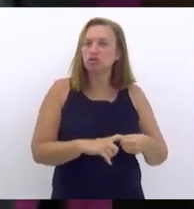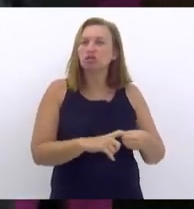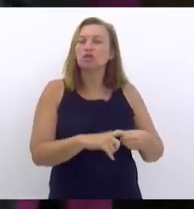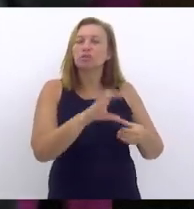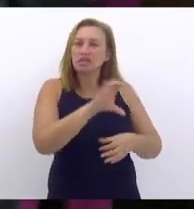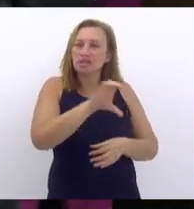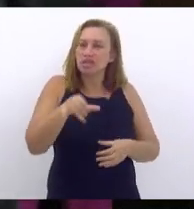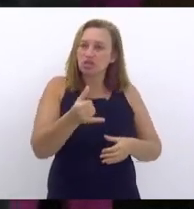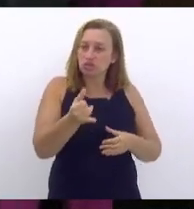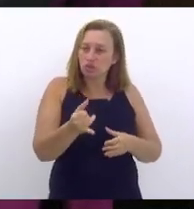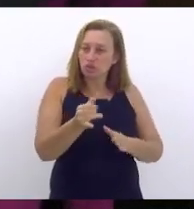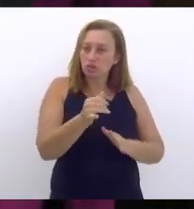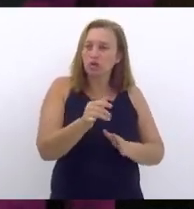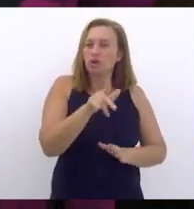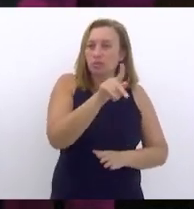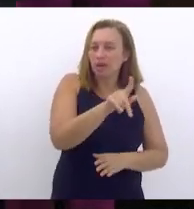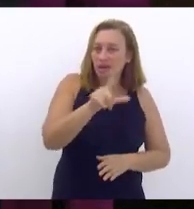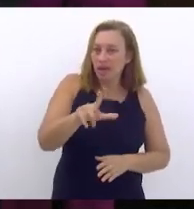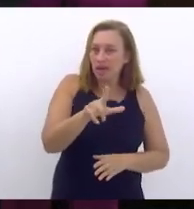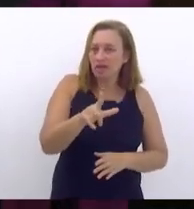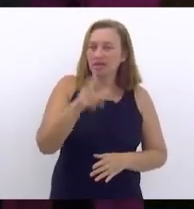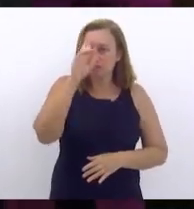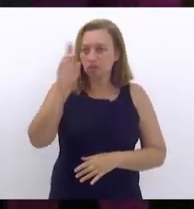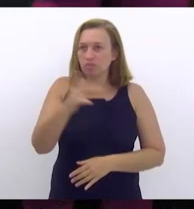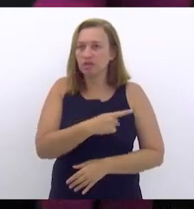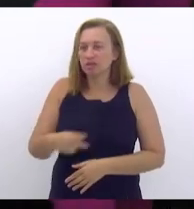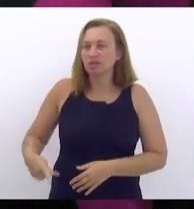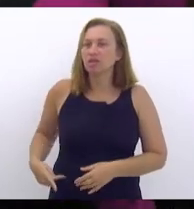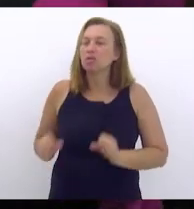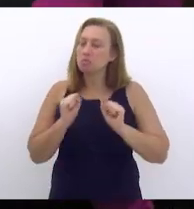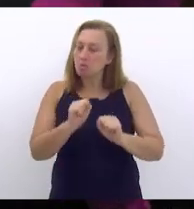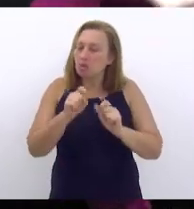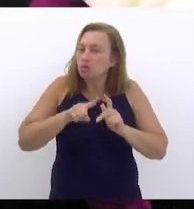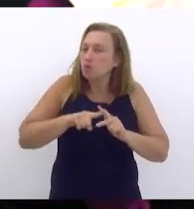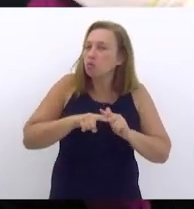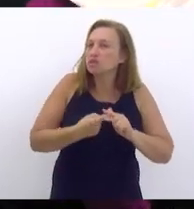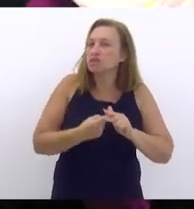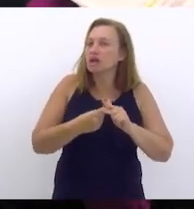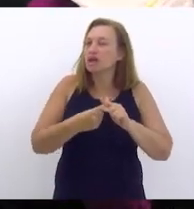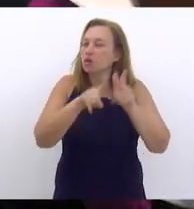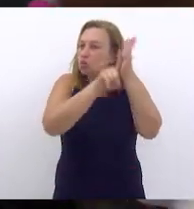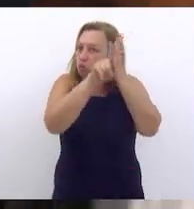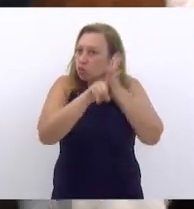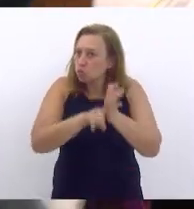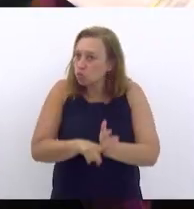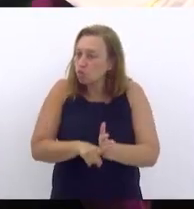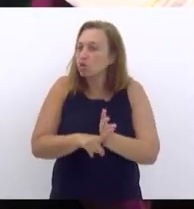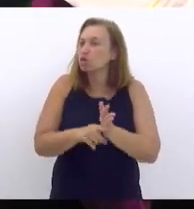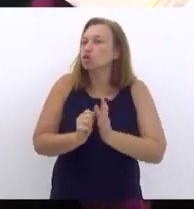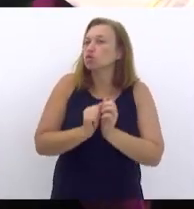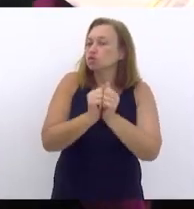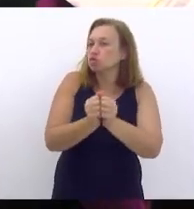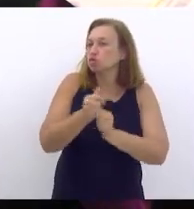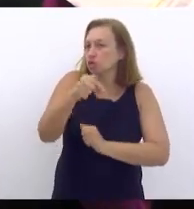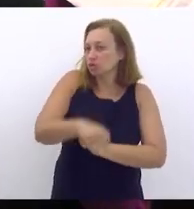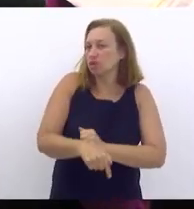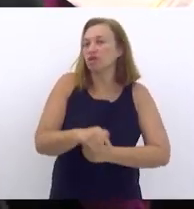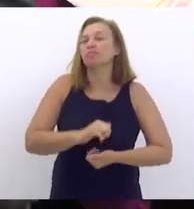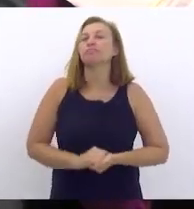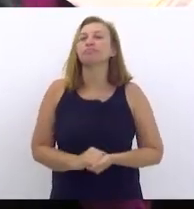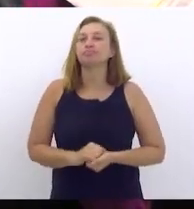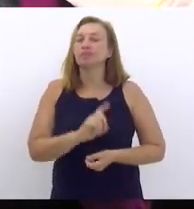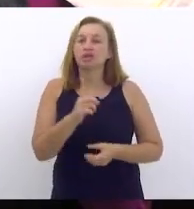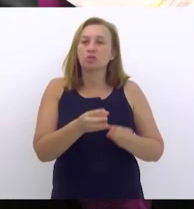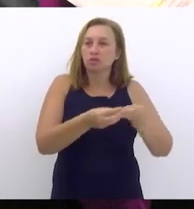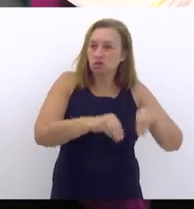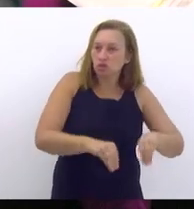CCJ, o PL para a CCJ, presidente, para que a gente possa analisar eventualmente uma eventual